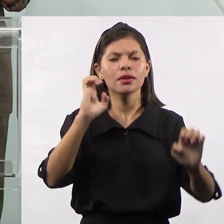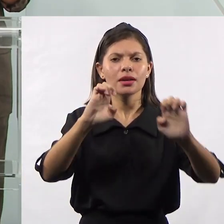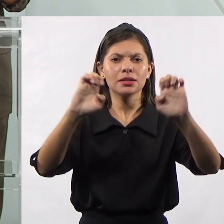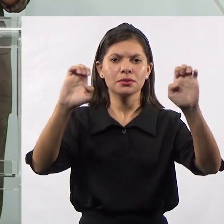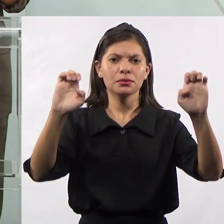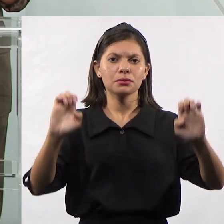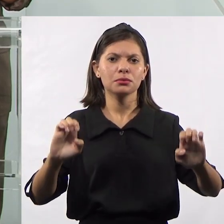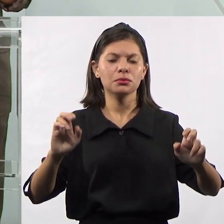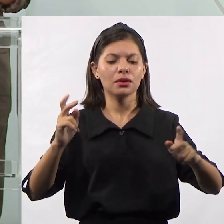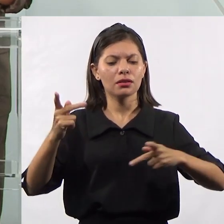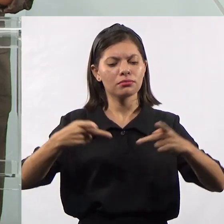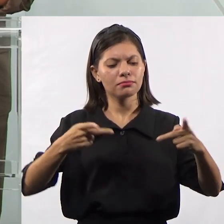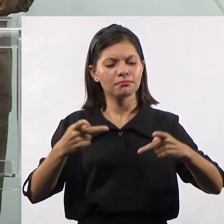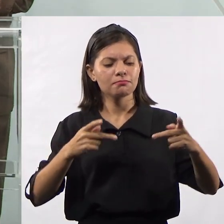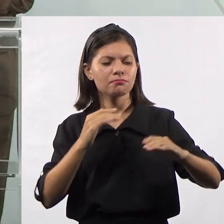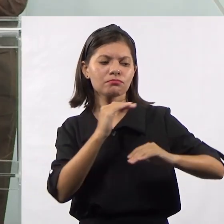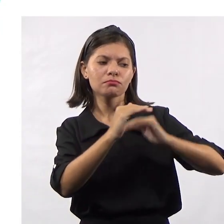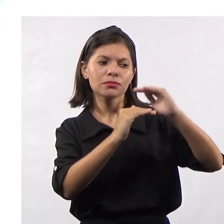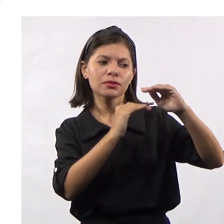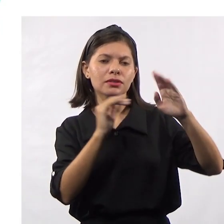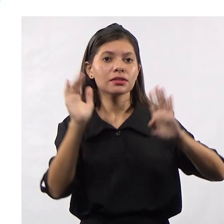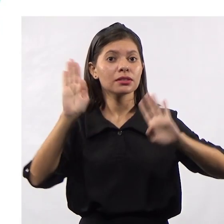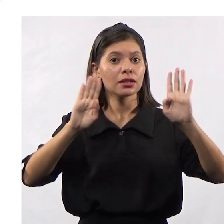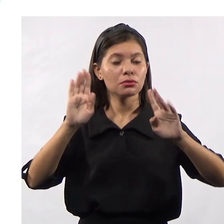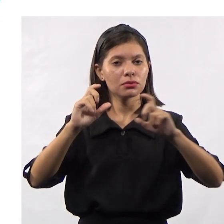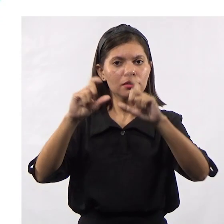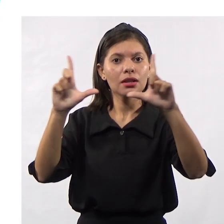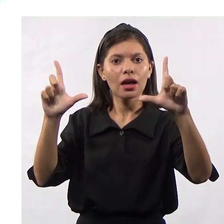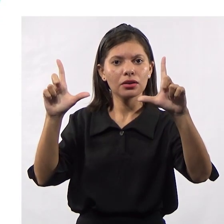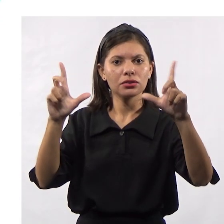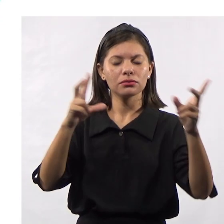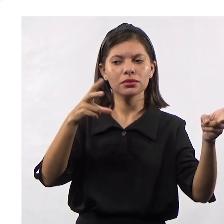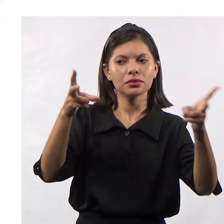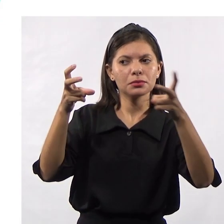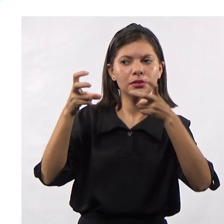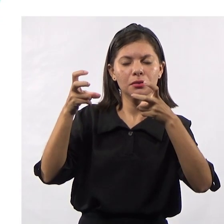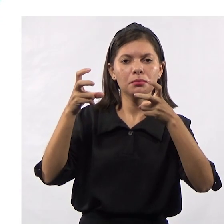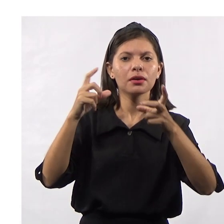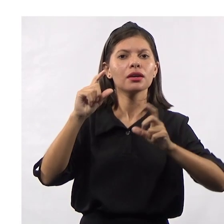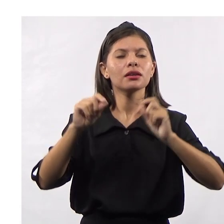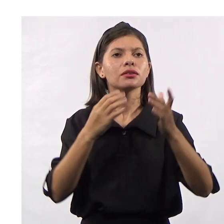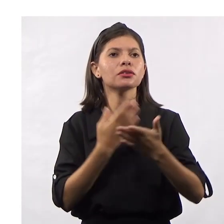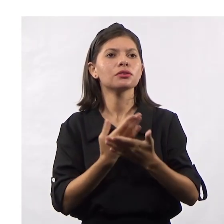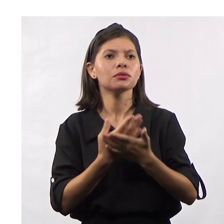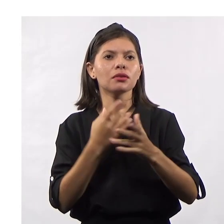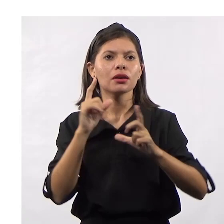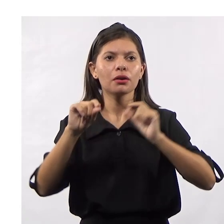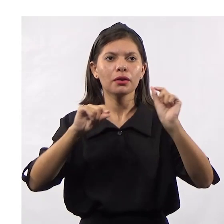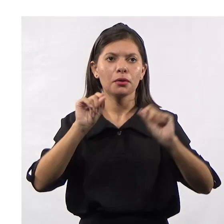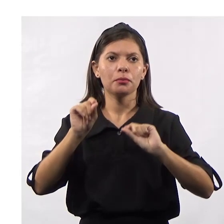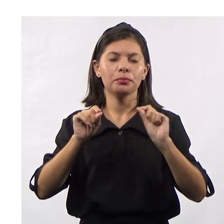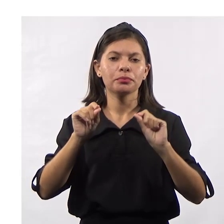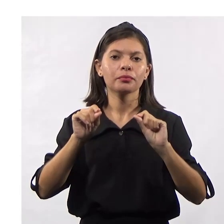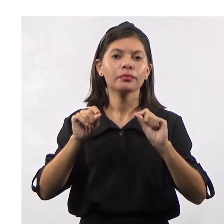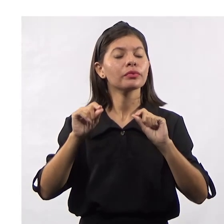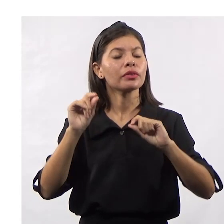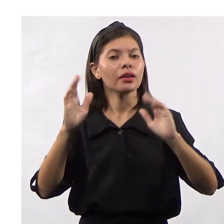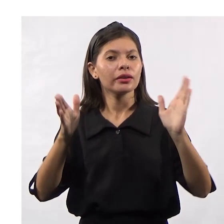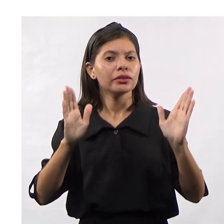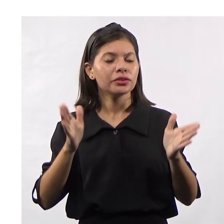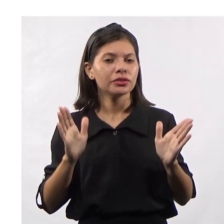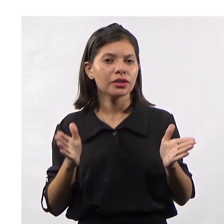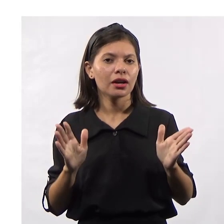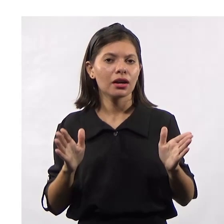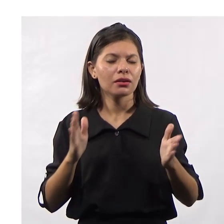processo licitatório, tá? Vamos para o slide para vocês perceberem o que nós vamos estudar. A gente já